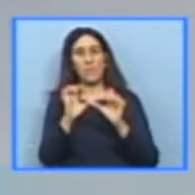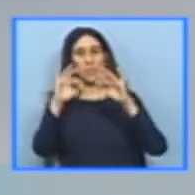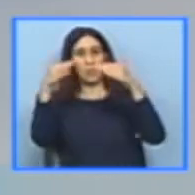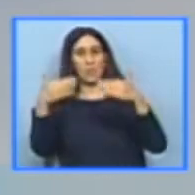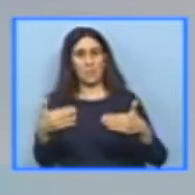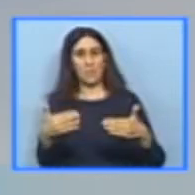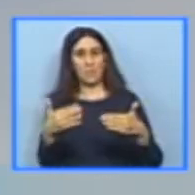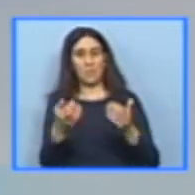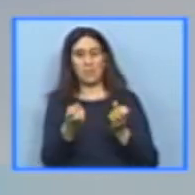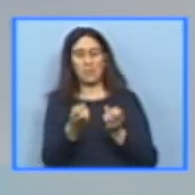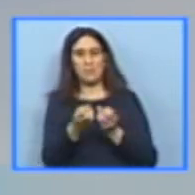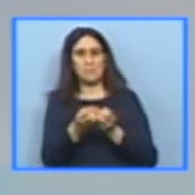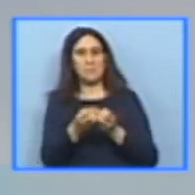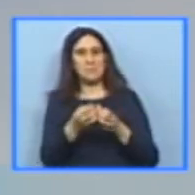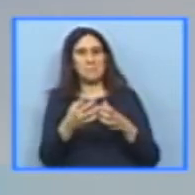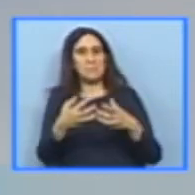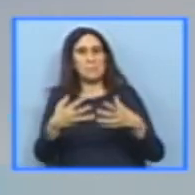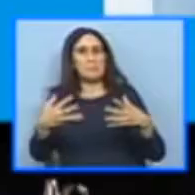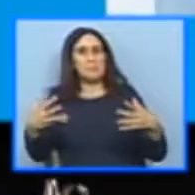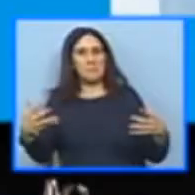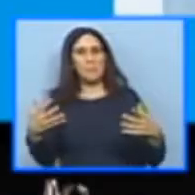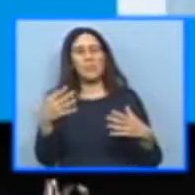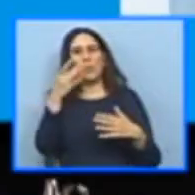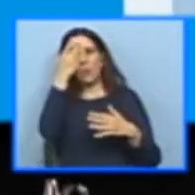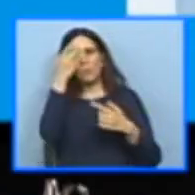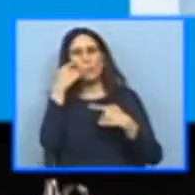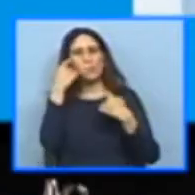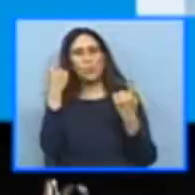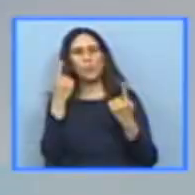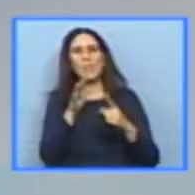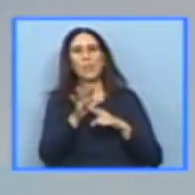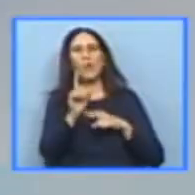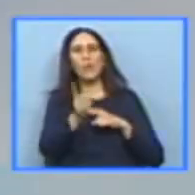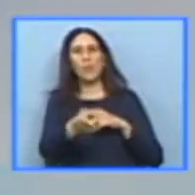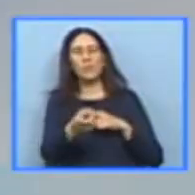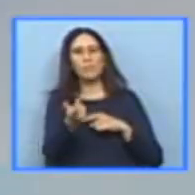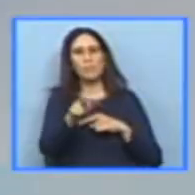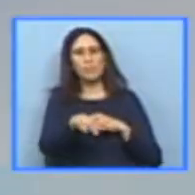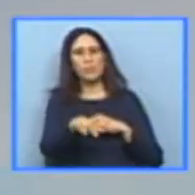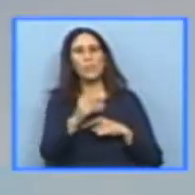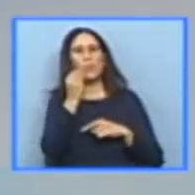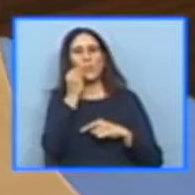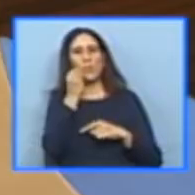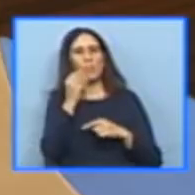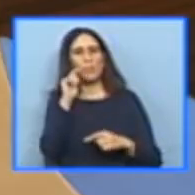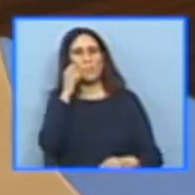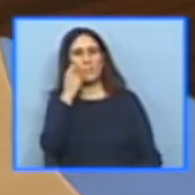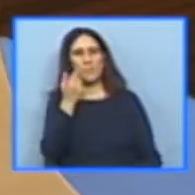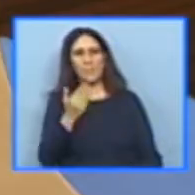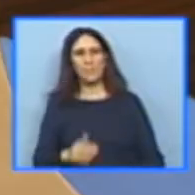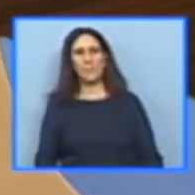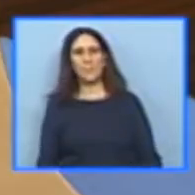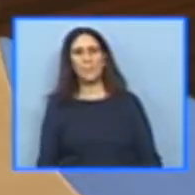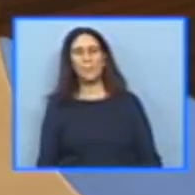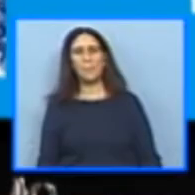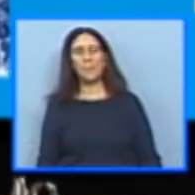são cada vez mais amplificadas na opinião pública. Que consequências tem este fenómeno e como lhes pôr travão? Olá, boa tarde. É